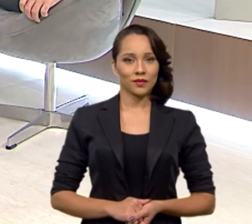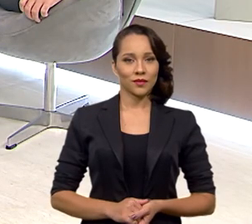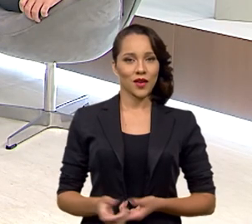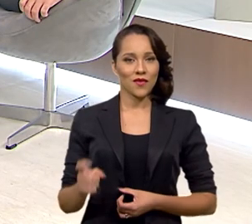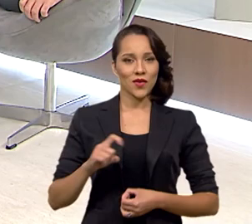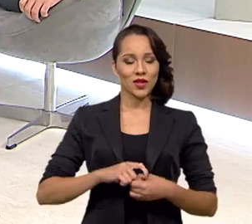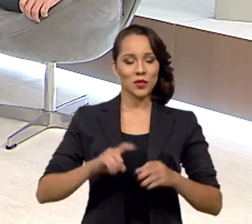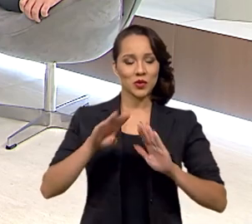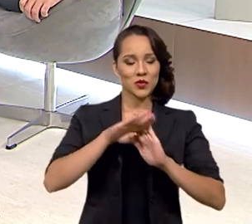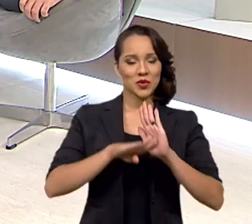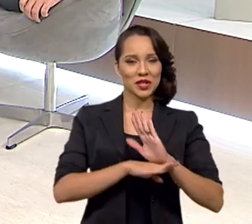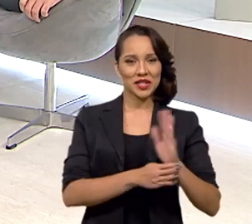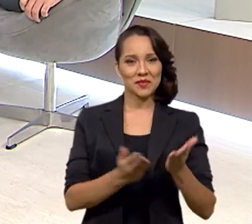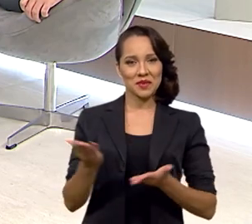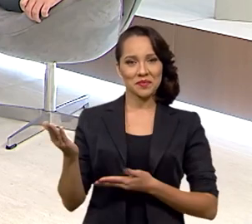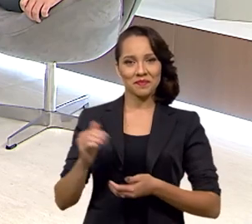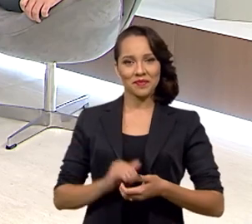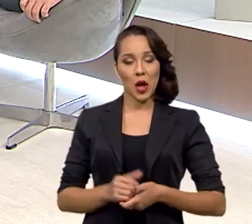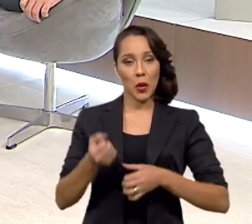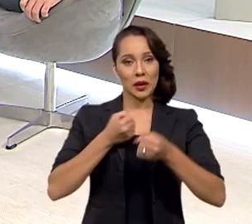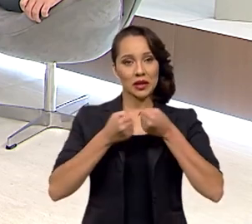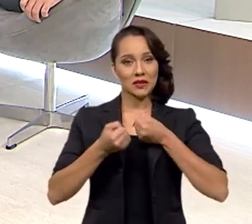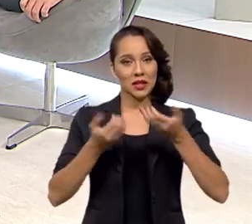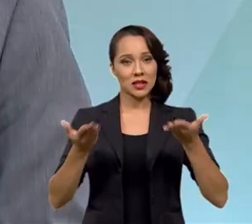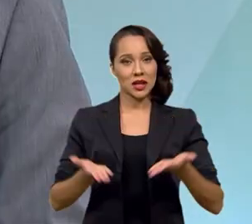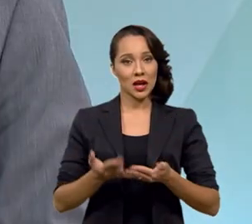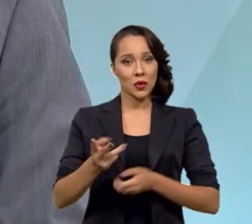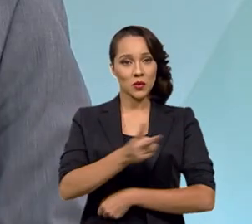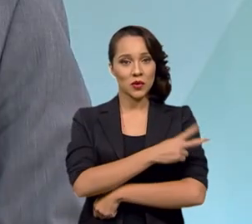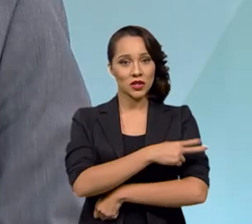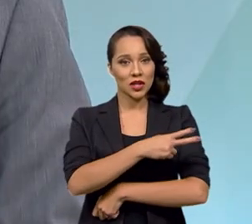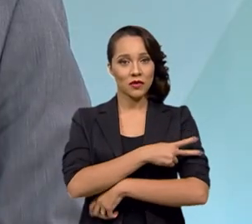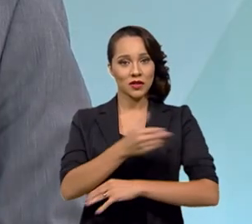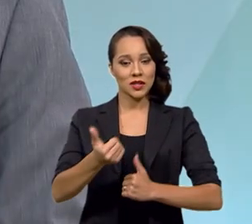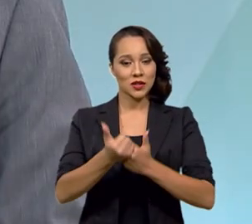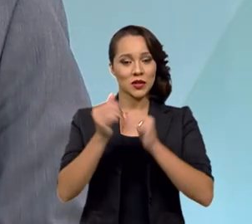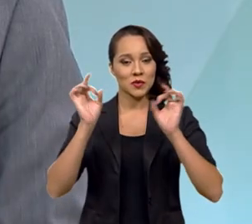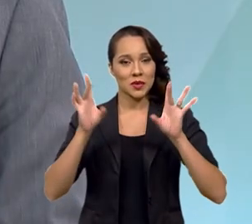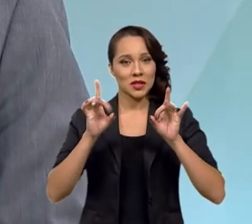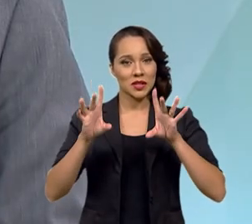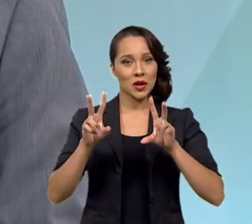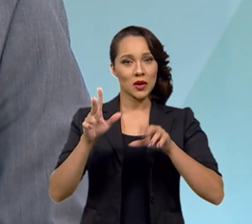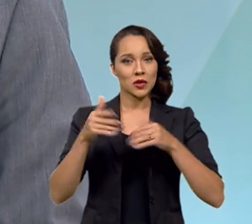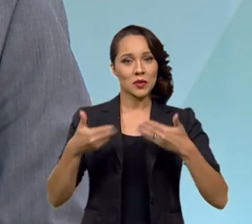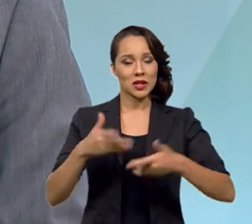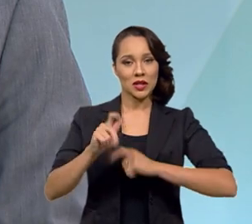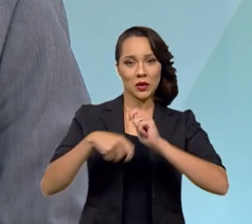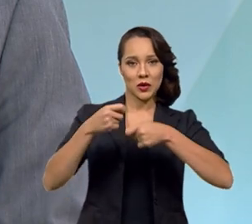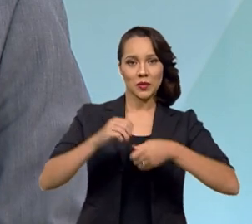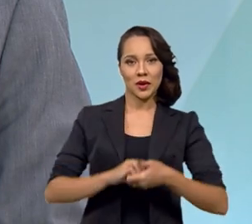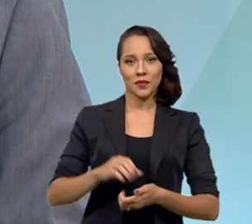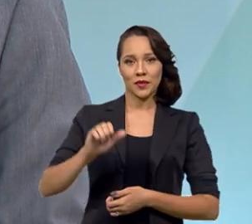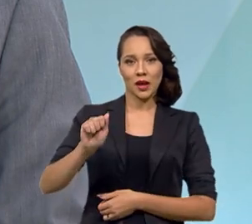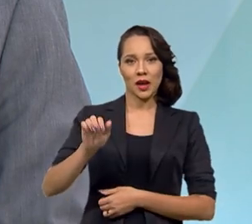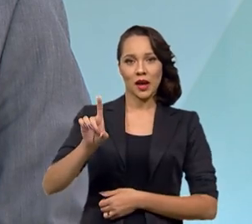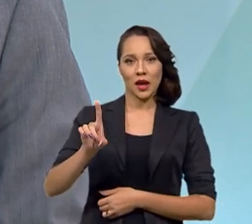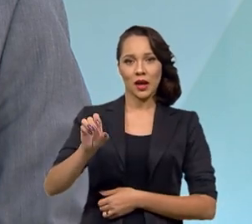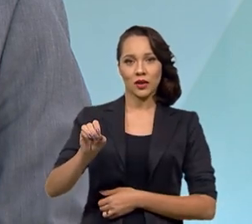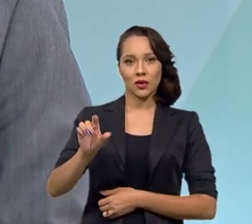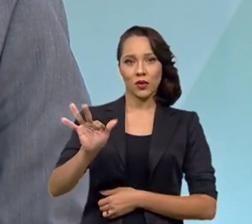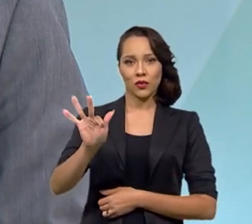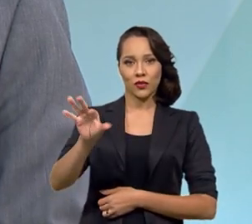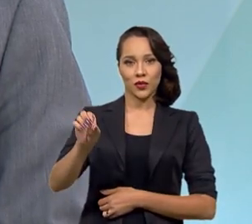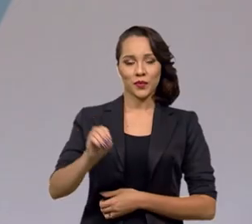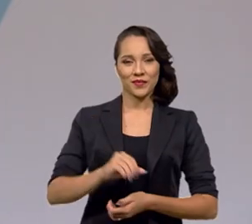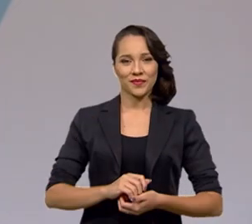e voltamos com o prezinho faltou entrevistado Assessoria especial de assuntos estratégicos do Ministério da economia adolphe